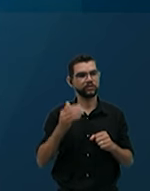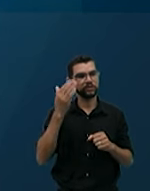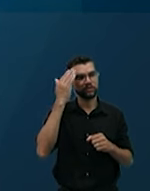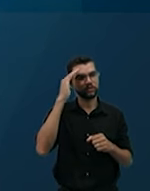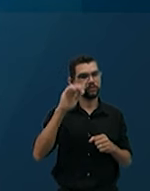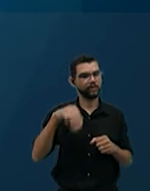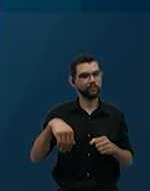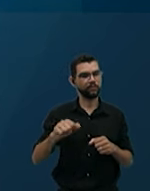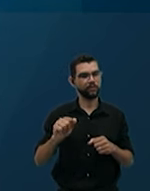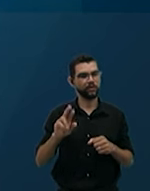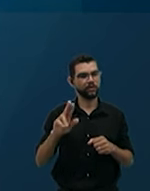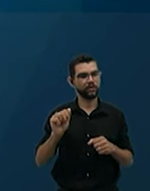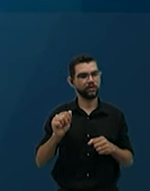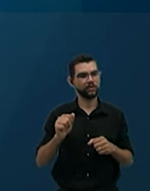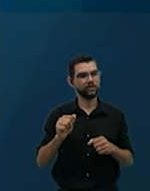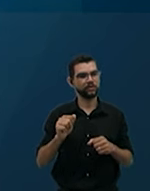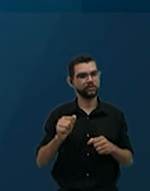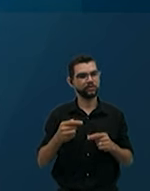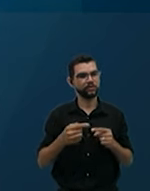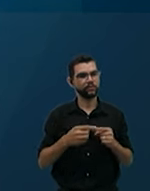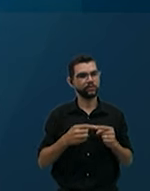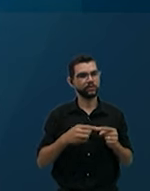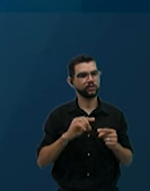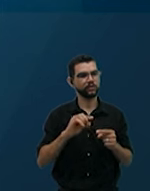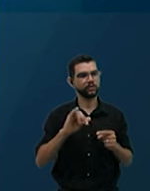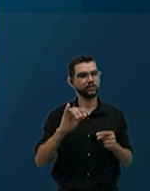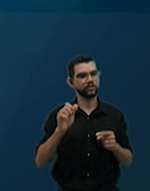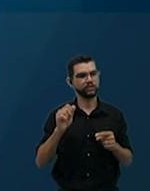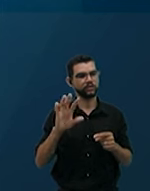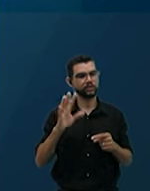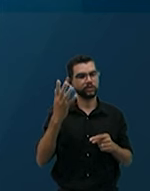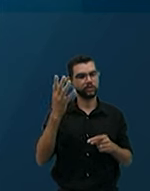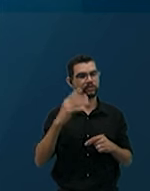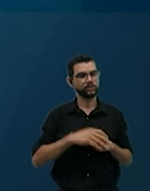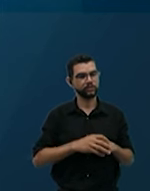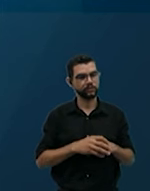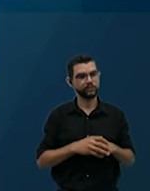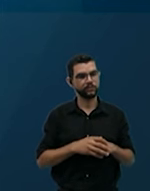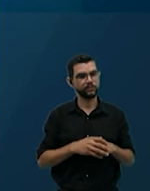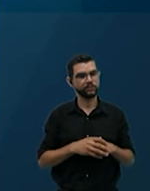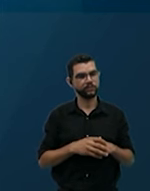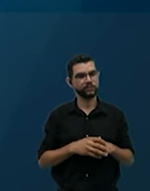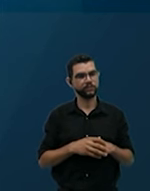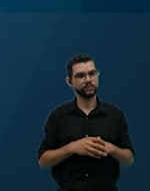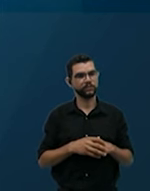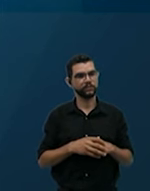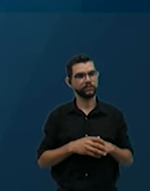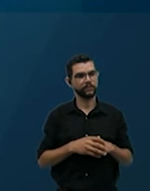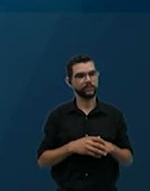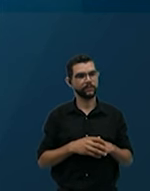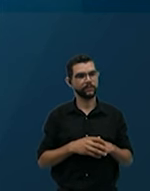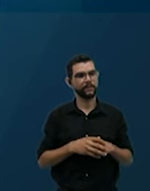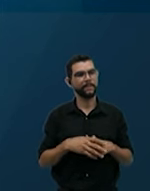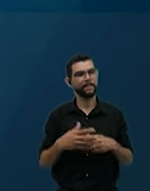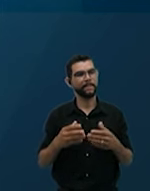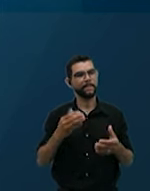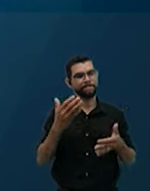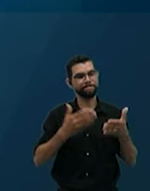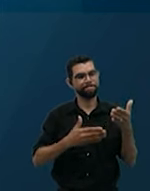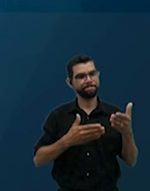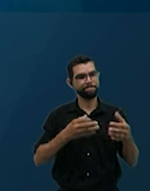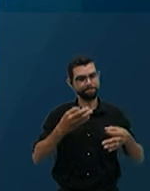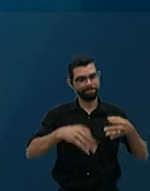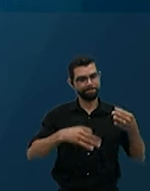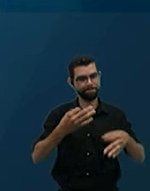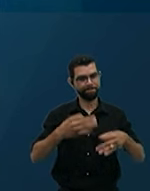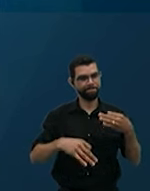Ainda que a indenização por dano moral só passe a ter expressão econômica a partir da decisão judicial que a arbitra, a mora